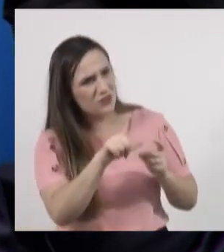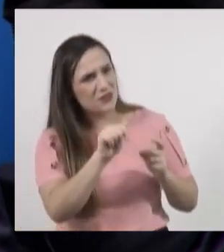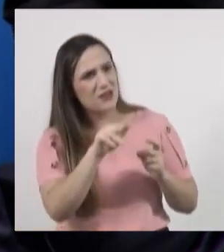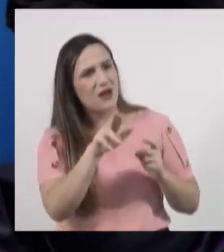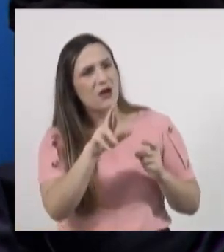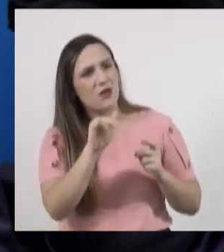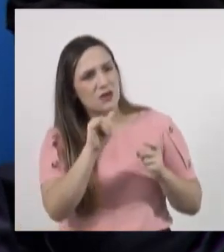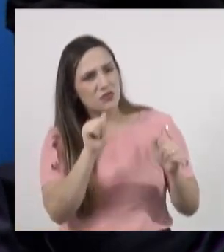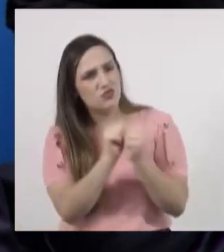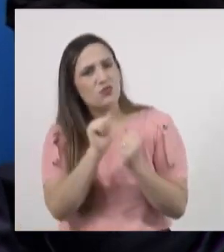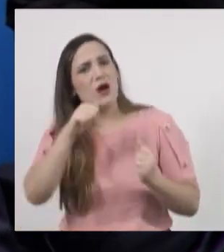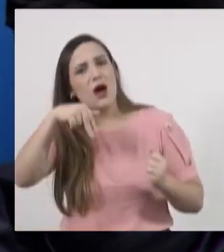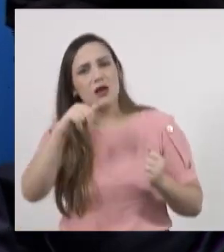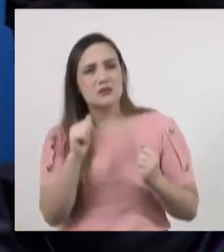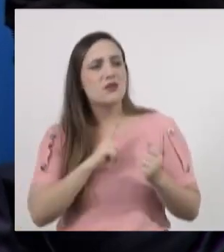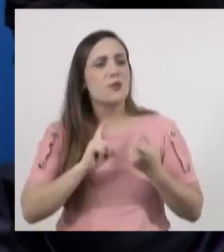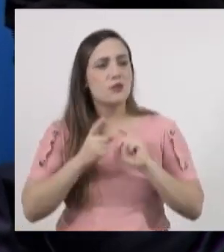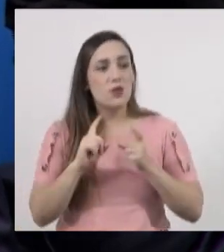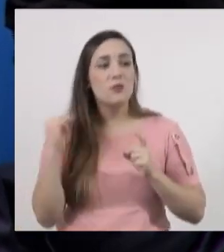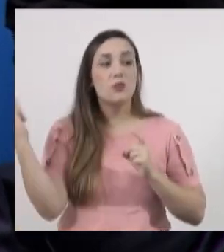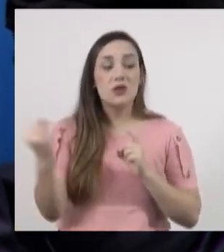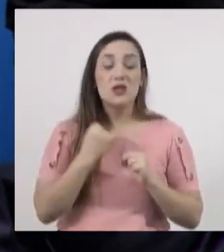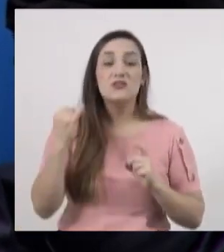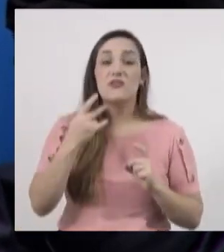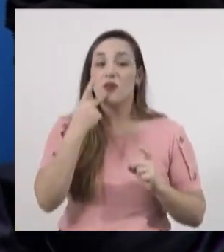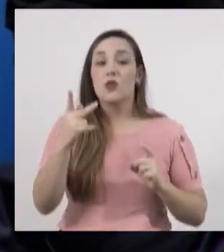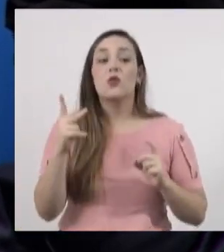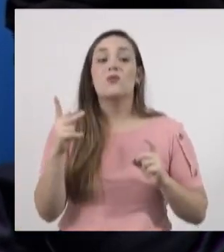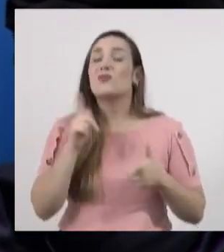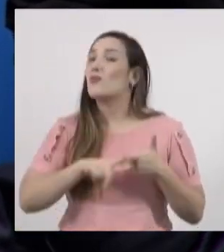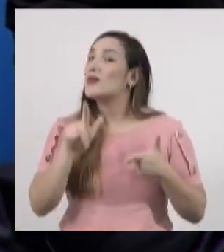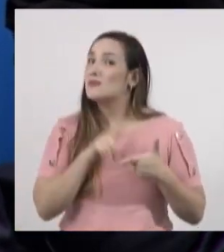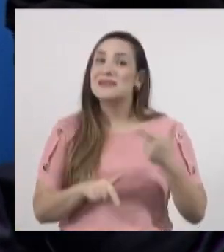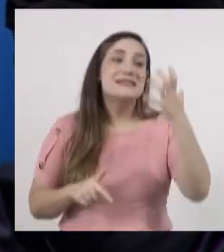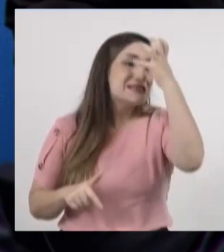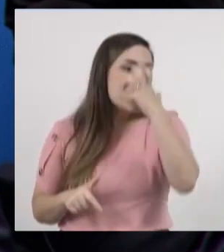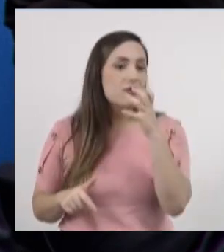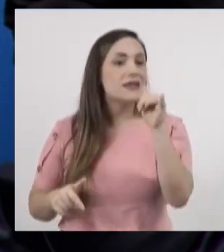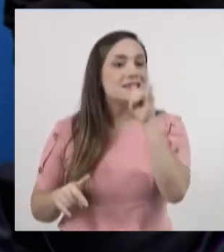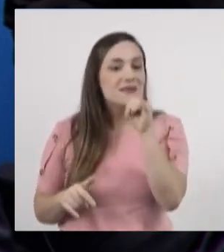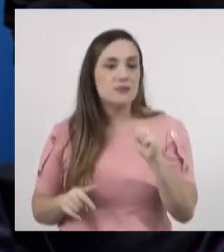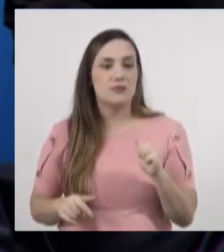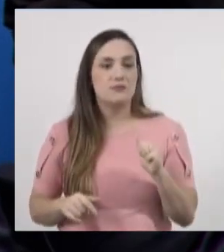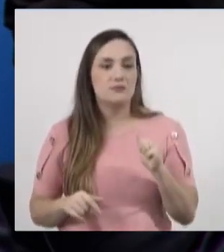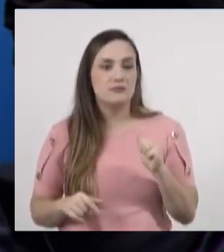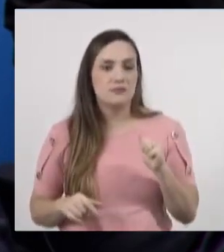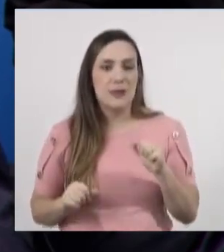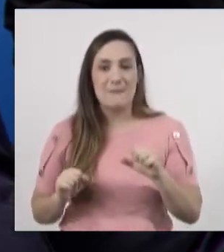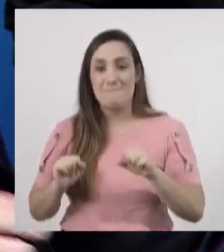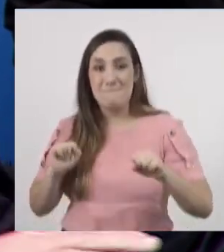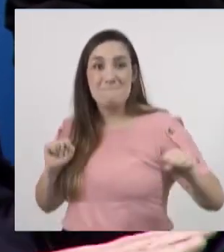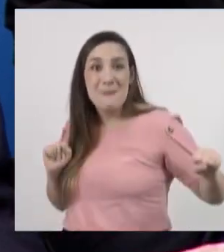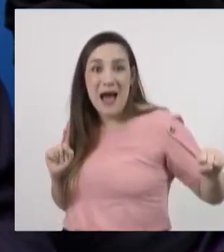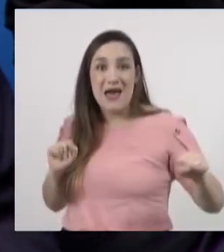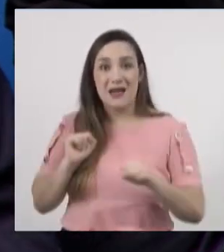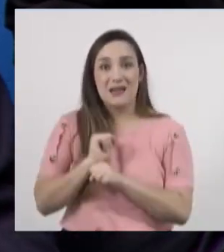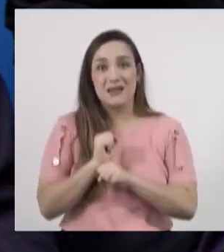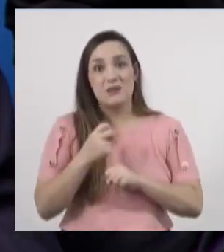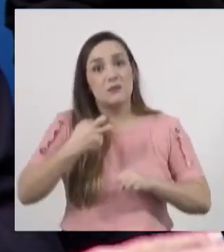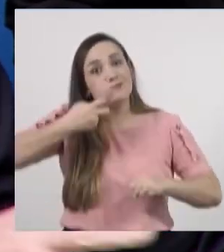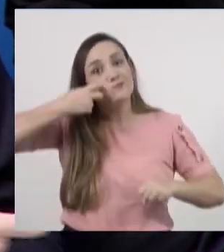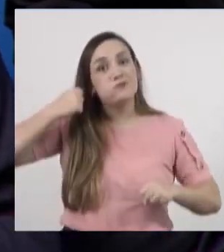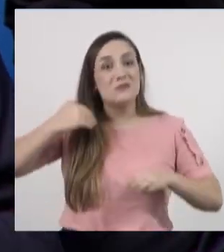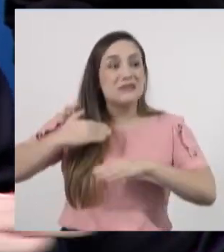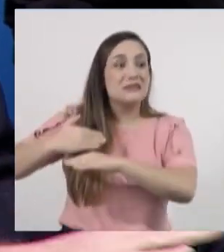temos um outro problema, talvez dos mais sérios ainda. Quando nós falamos em arrecadação, em congelar, que